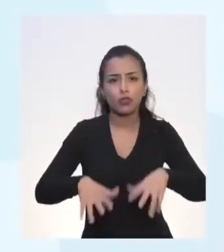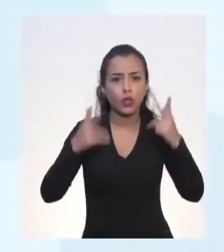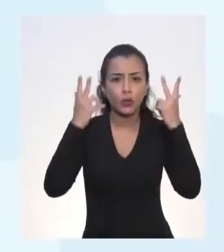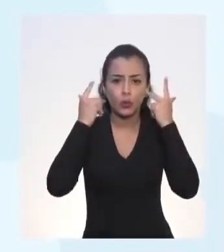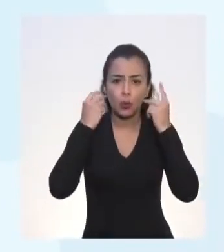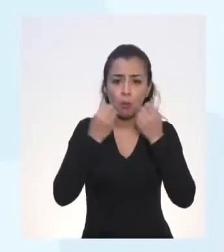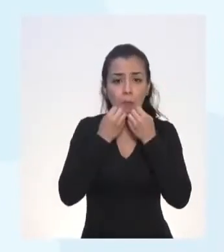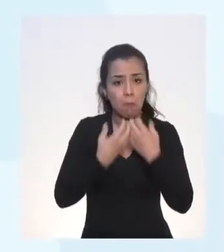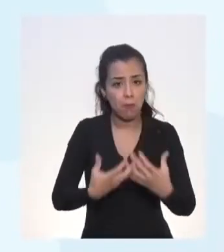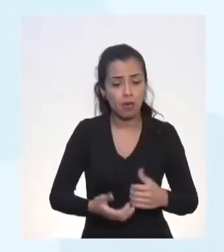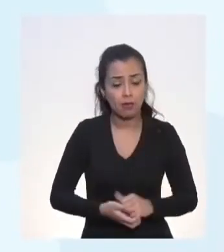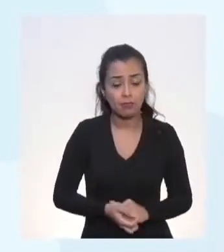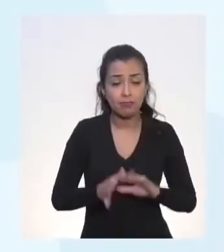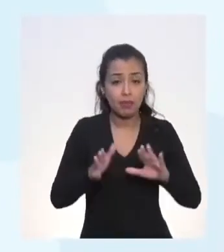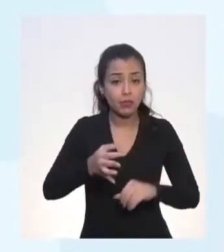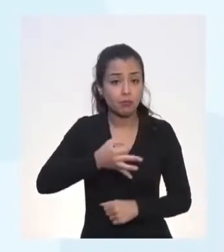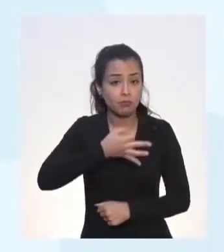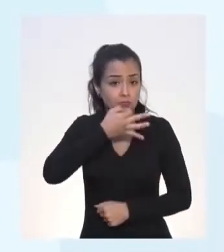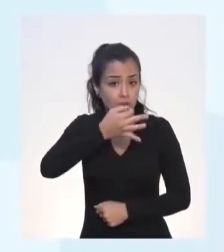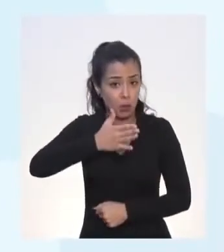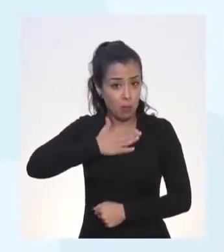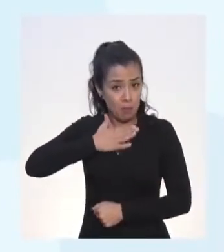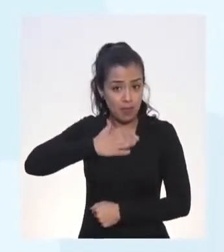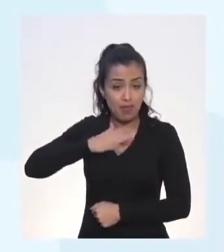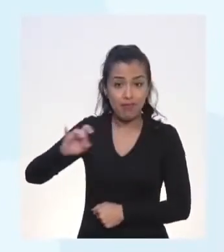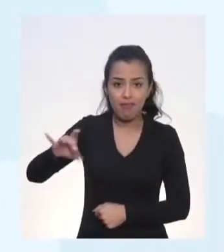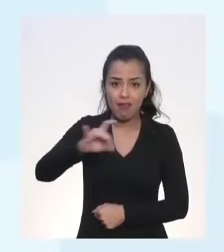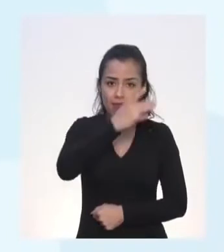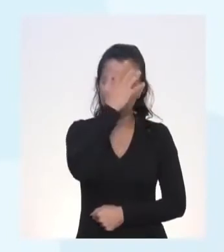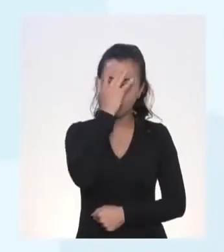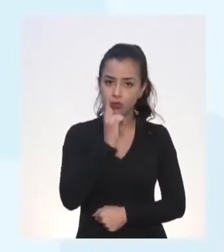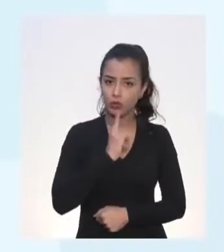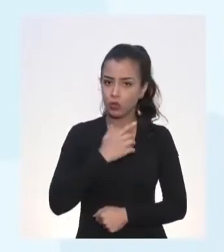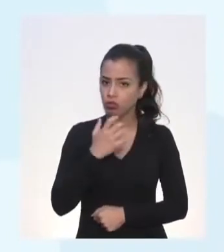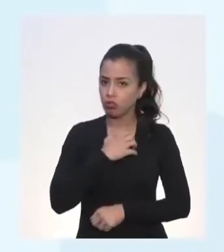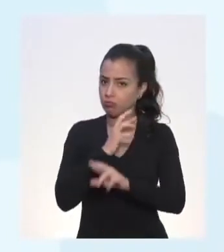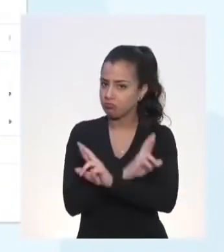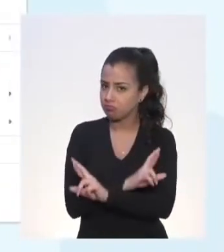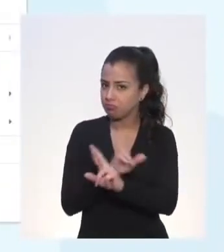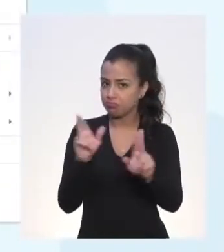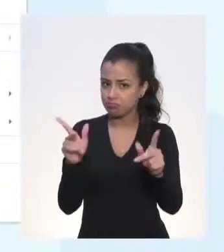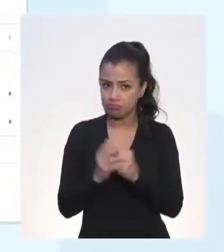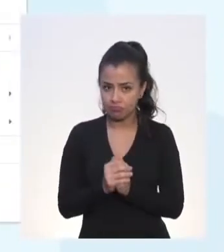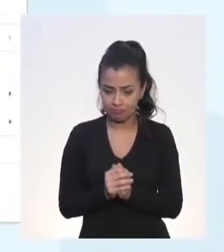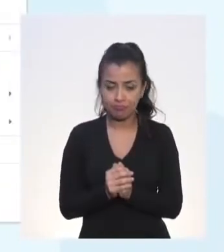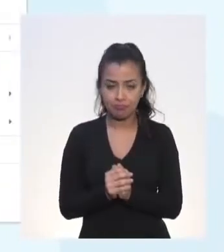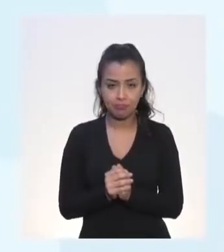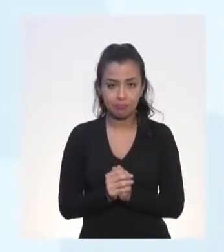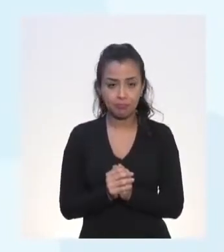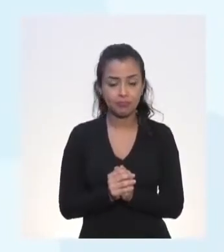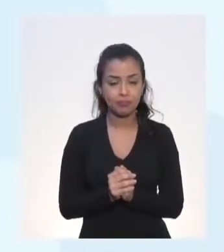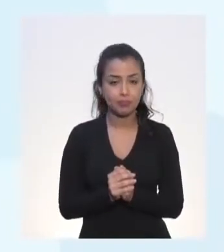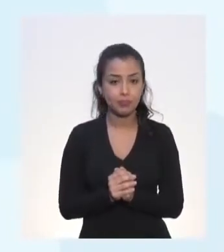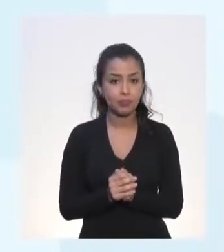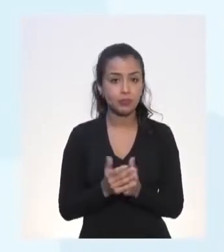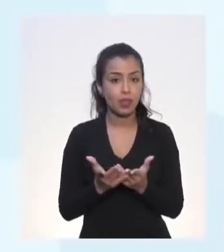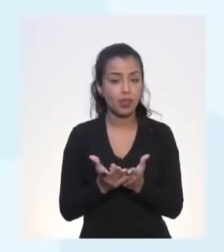Tá? Mas é uma opção minha, e cada um tem a sua. Né? Ó, produto, ó, multipliquei os extremos,